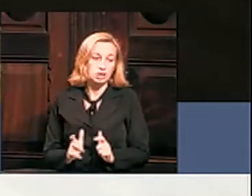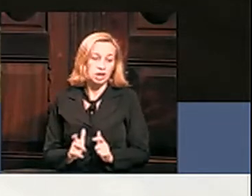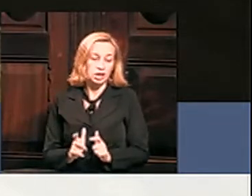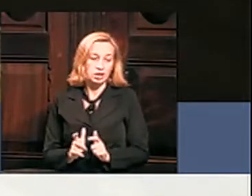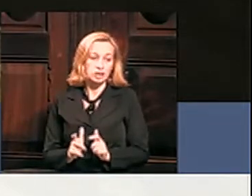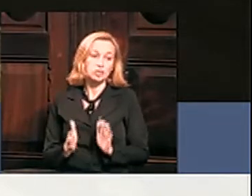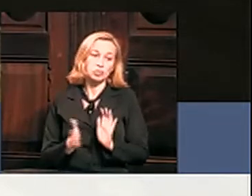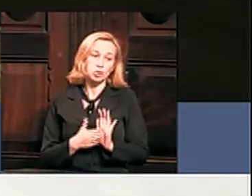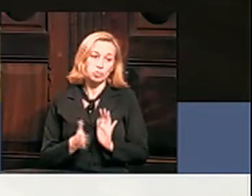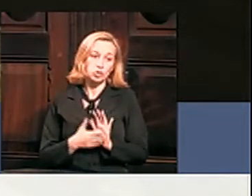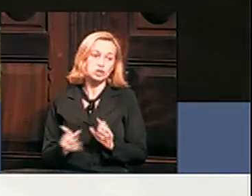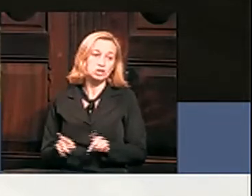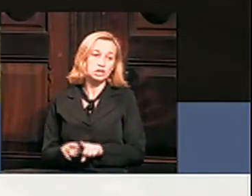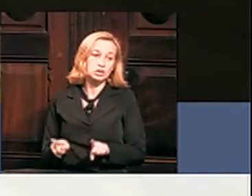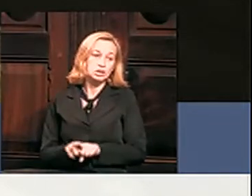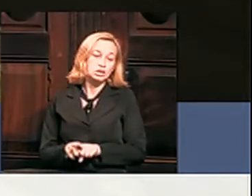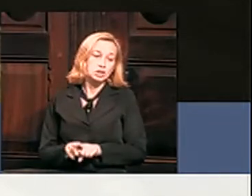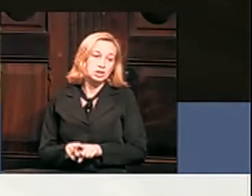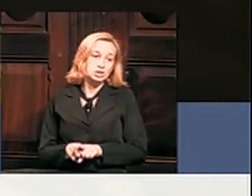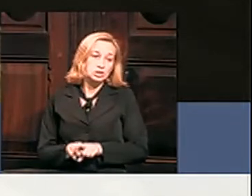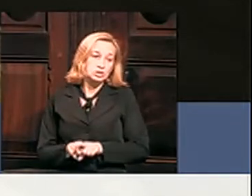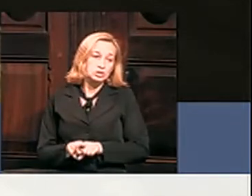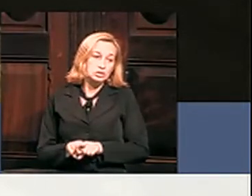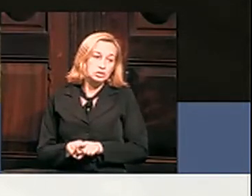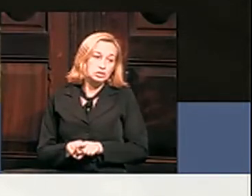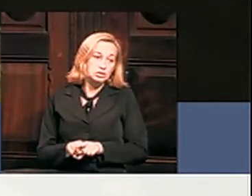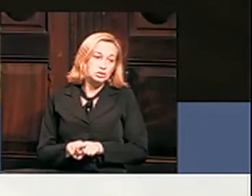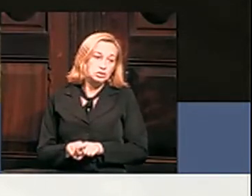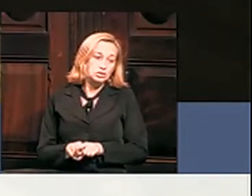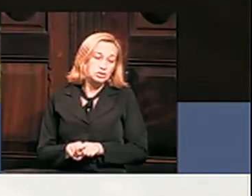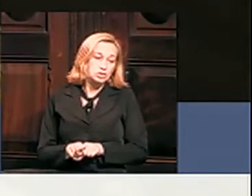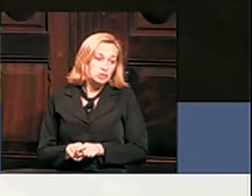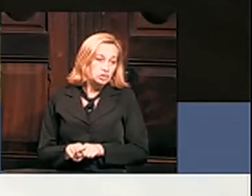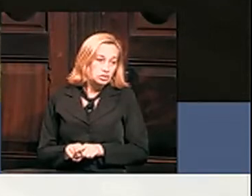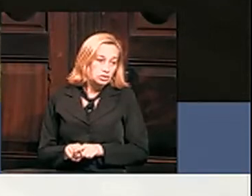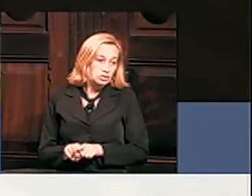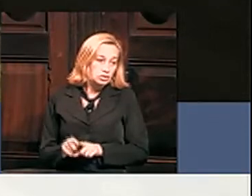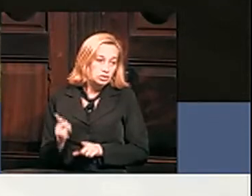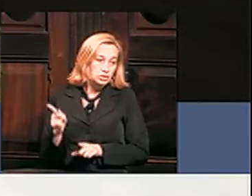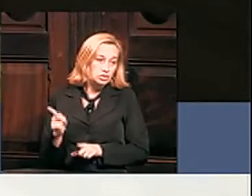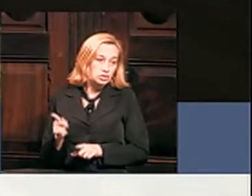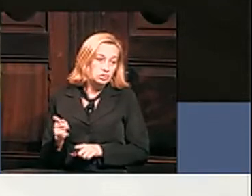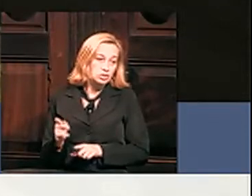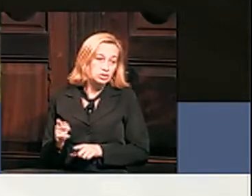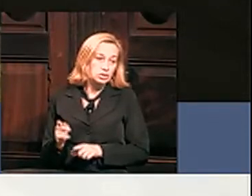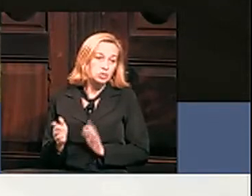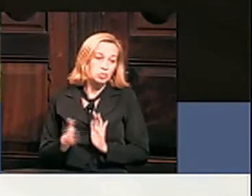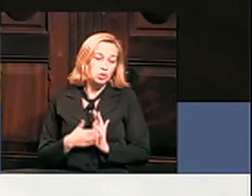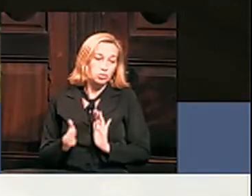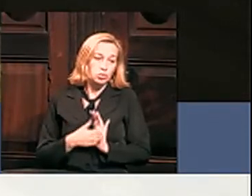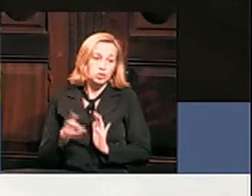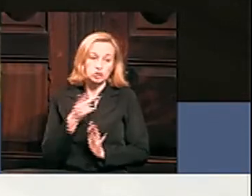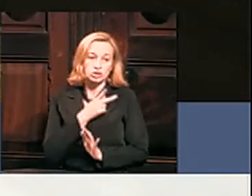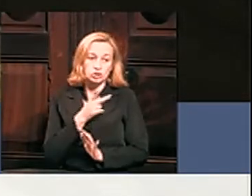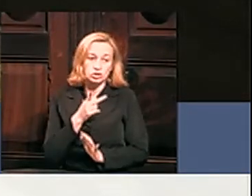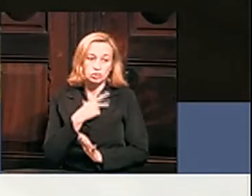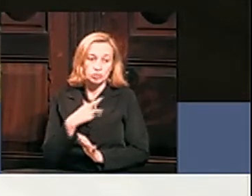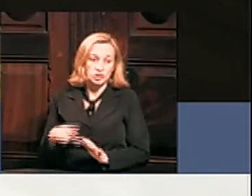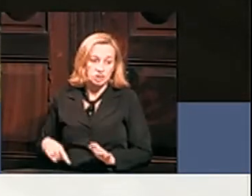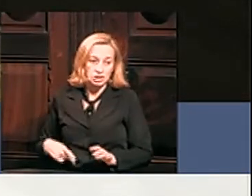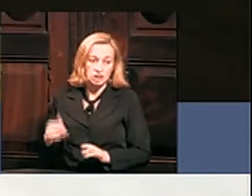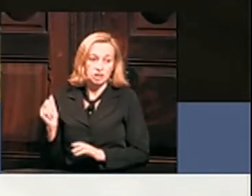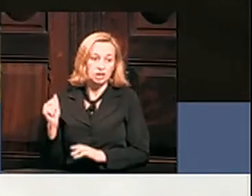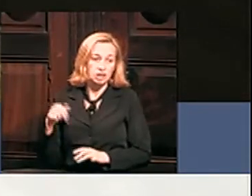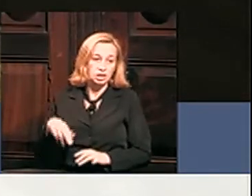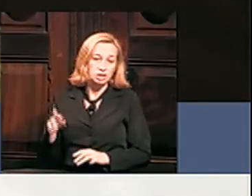a proposta do líder do governo, e tem a proposta do presidente André Siciliano, que na